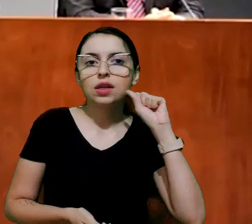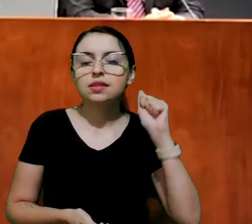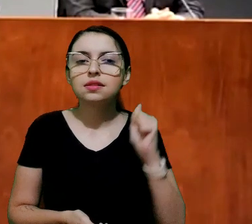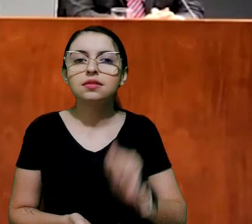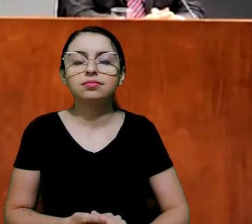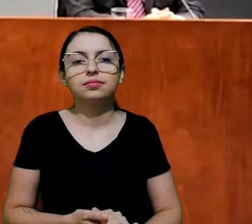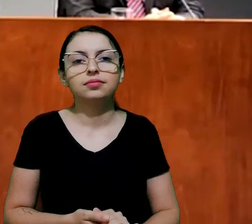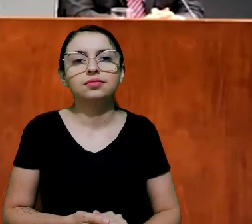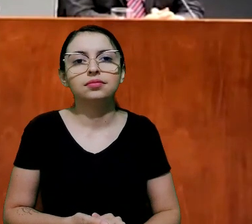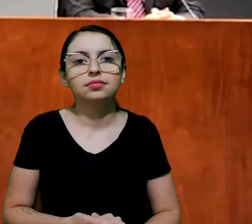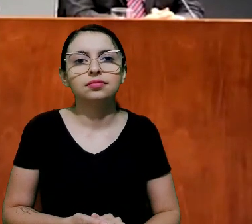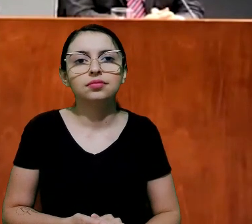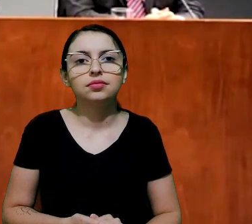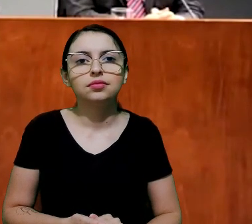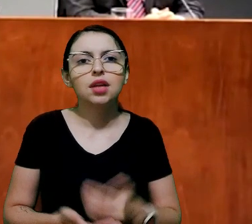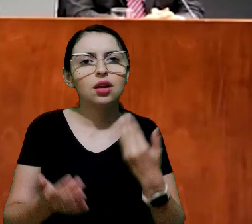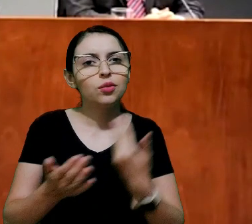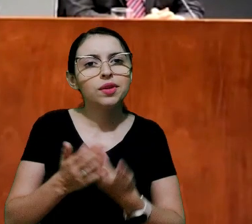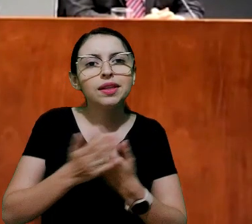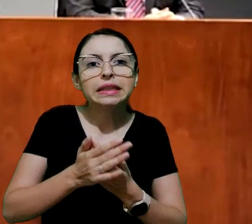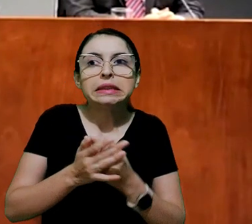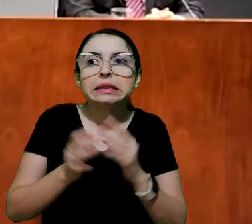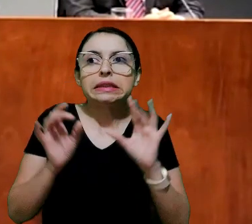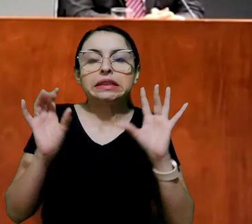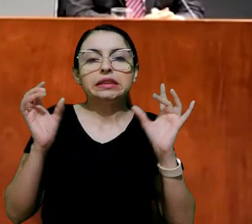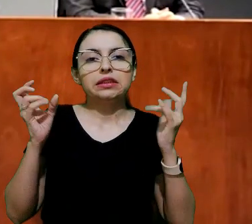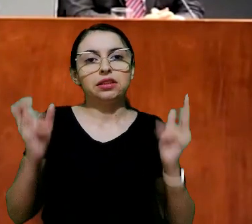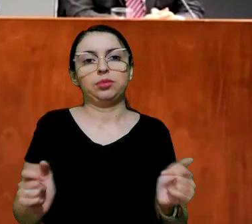a inconstitucionalidade. Professora Rosa.